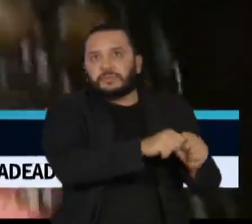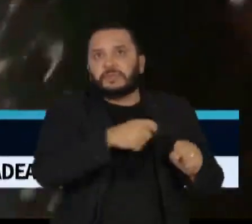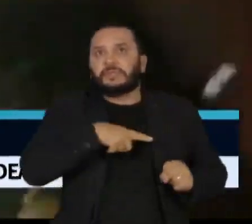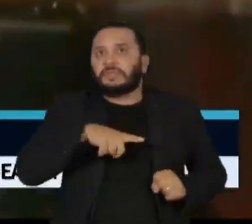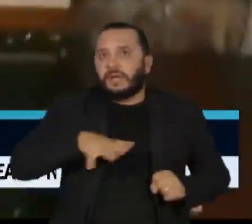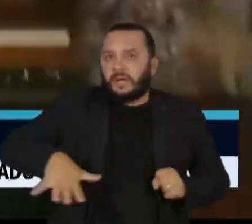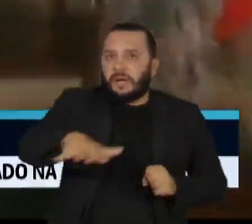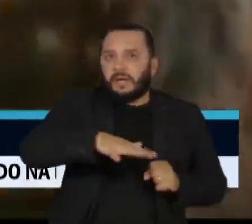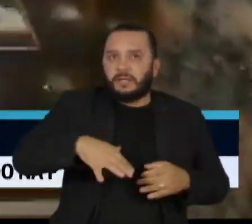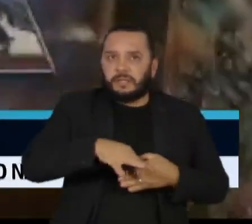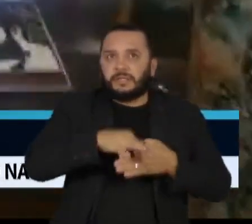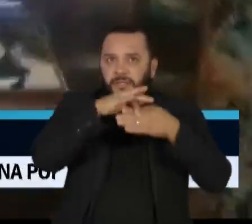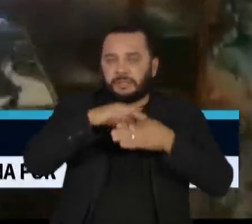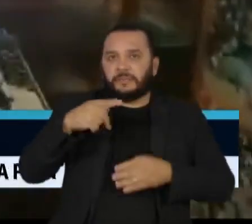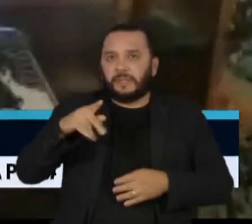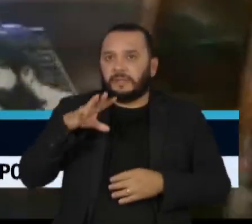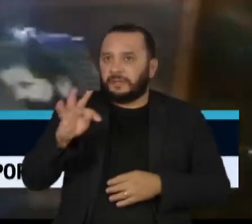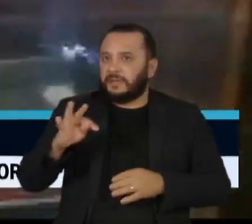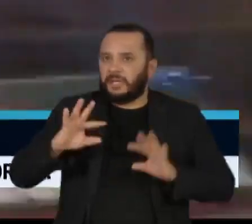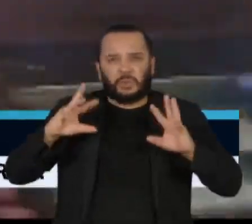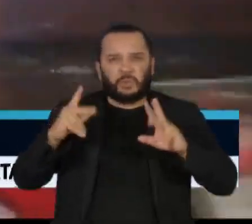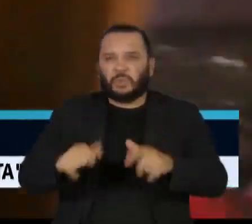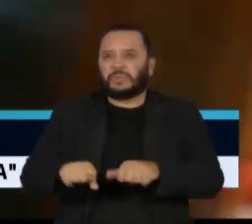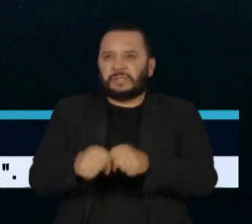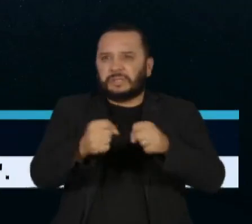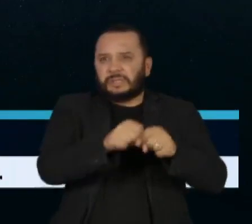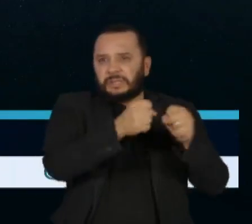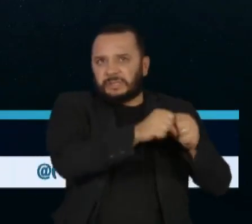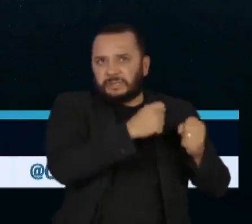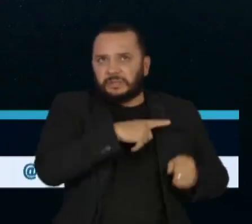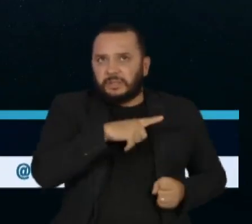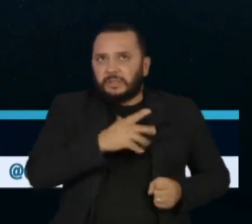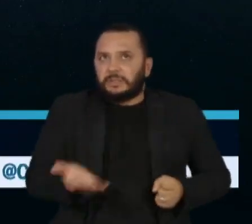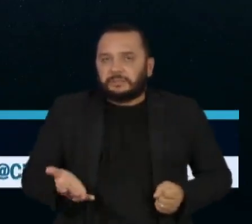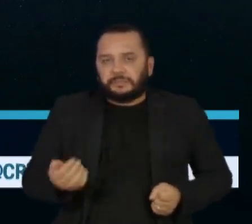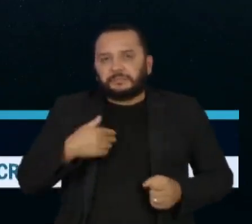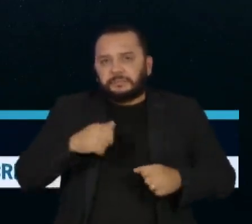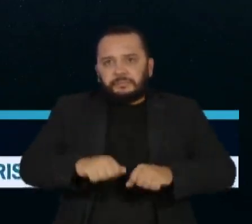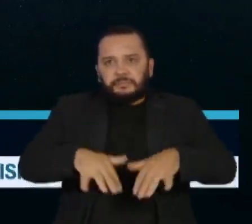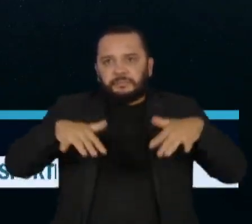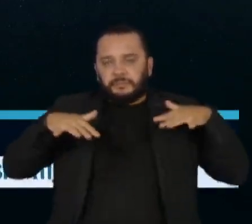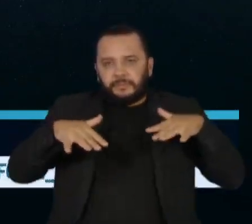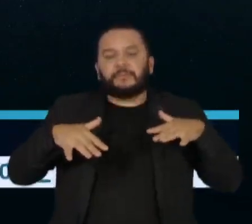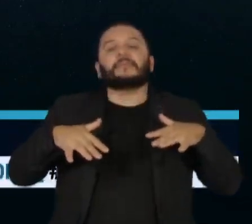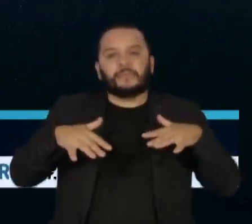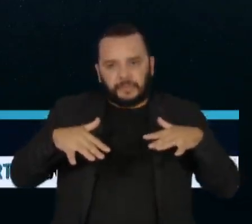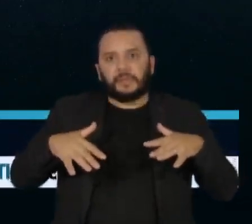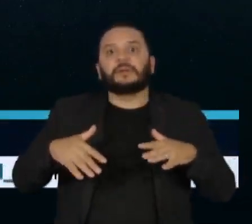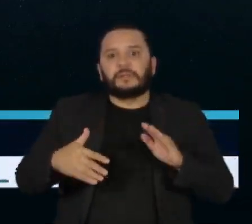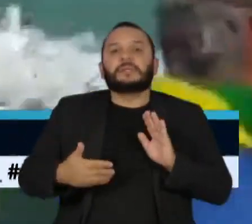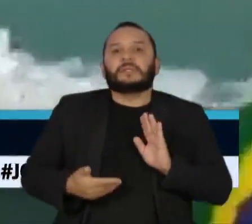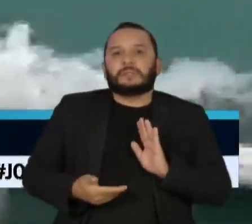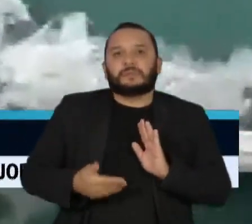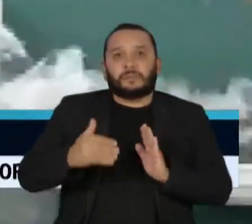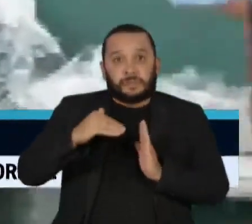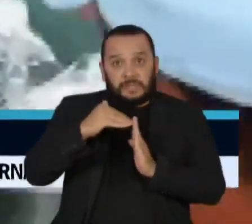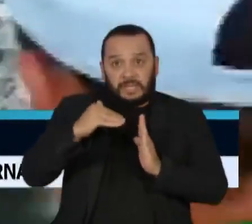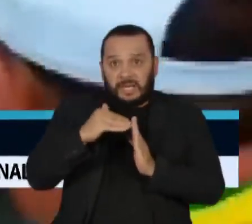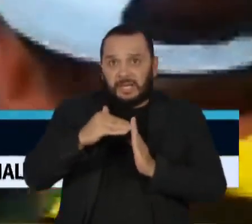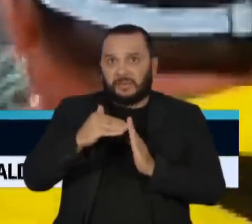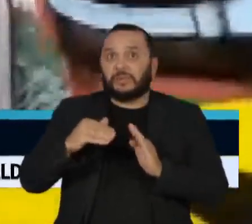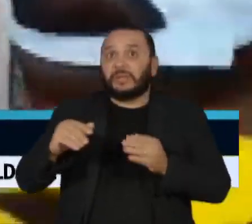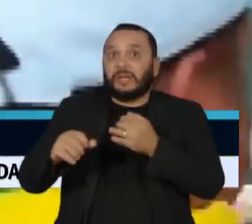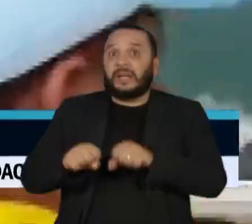da liderança do PT foi totalmente depredado. No plenário do Senado, mais sinais de vandalismo. Os